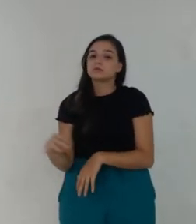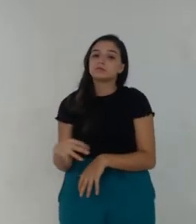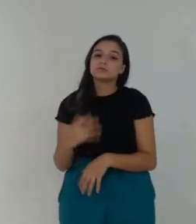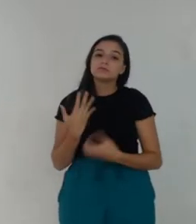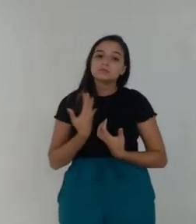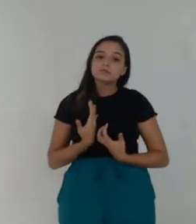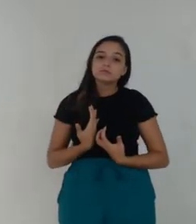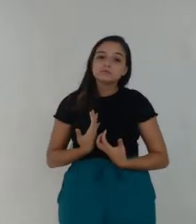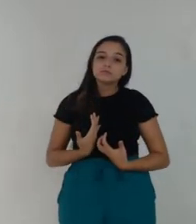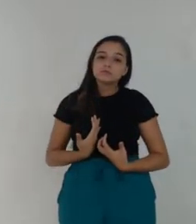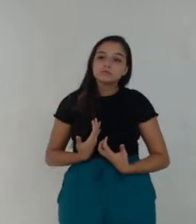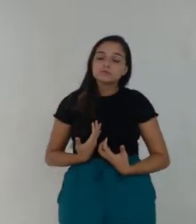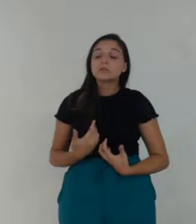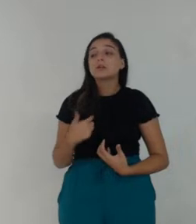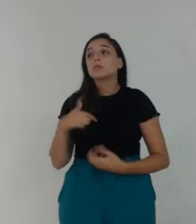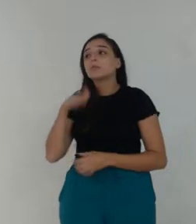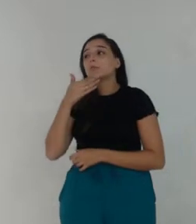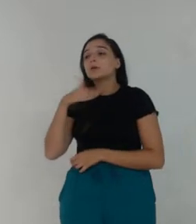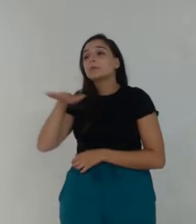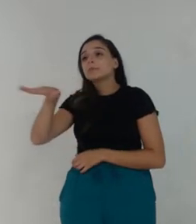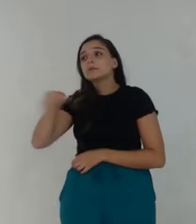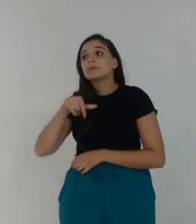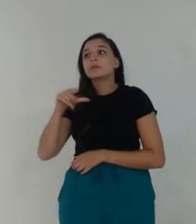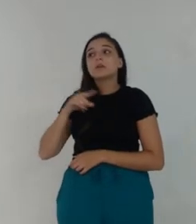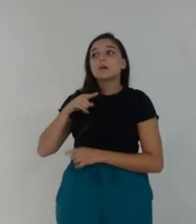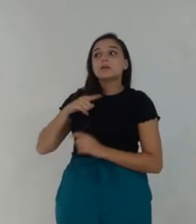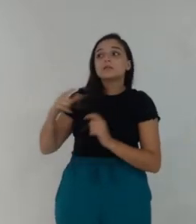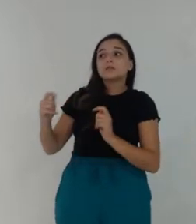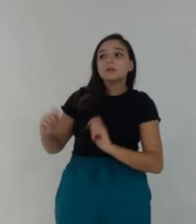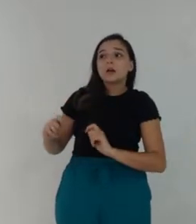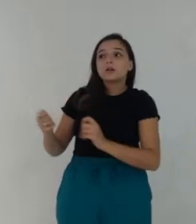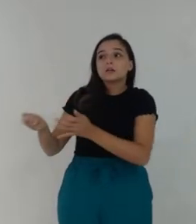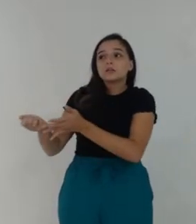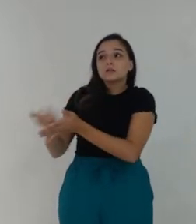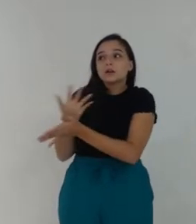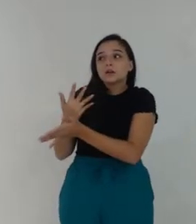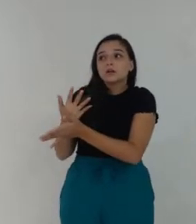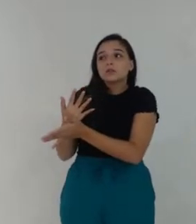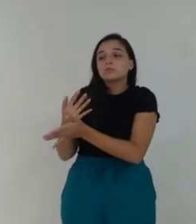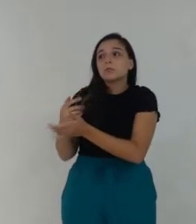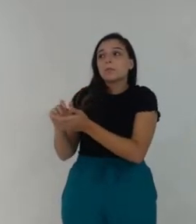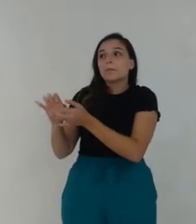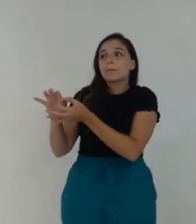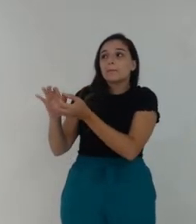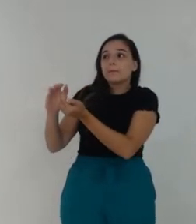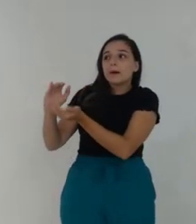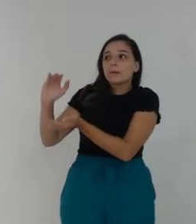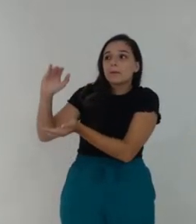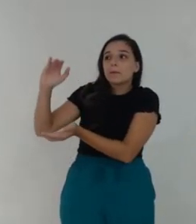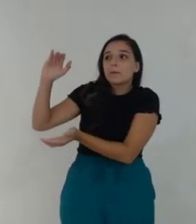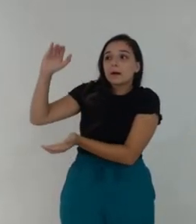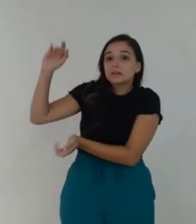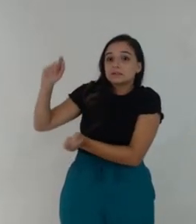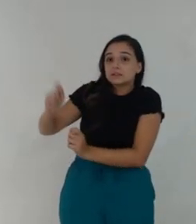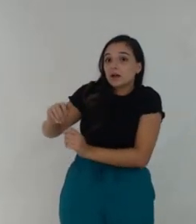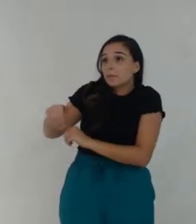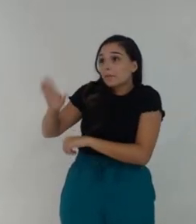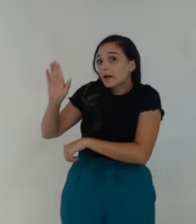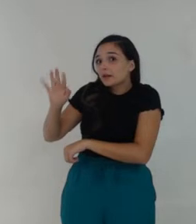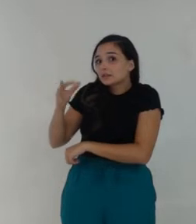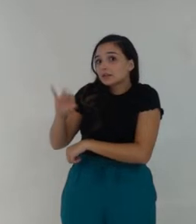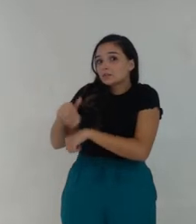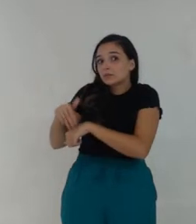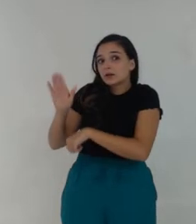eu solicitei se teria como, né, eles disponibilizarem uma interface mais produtiva. E eles me